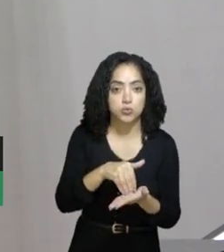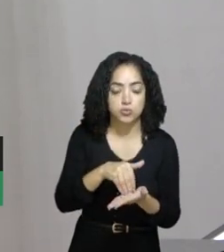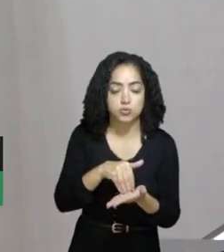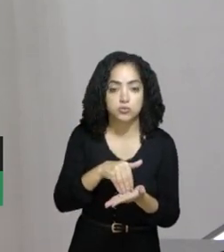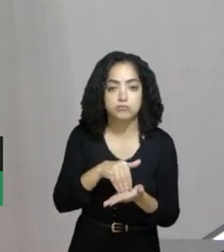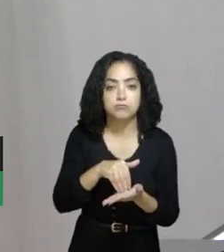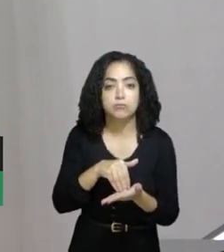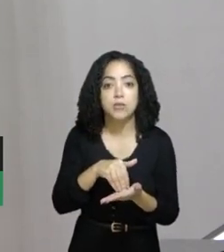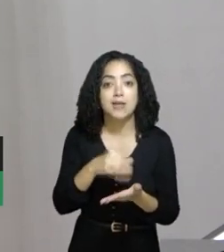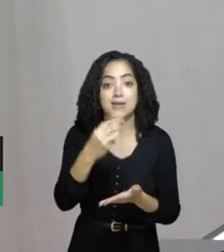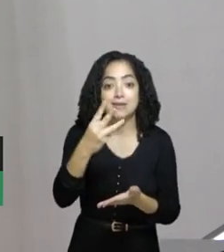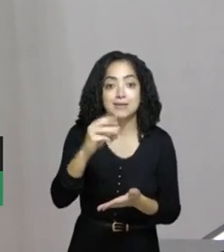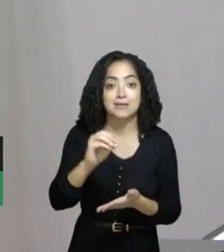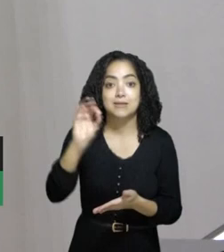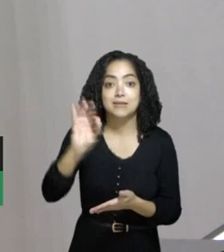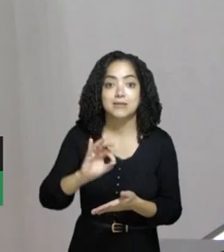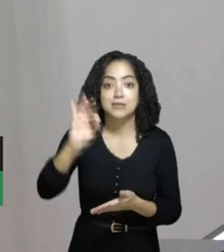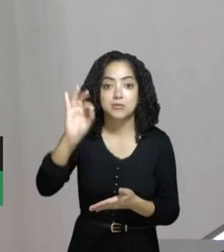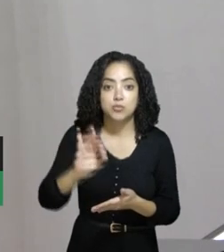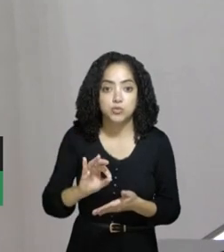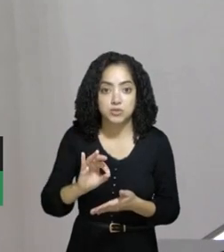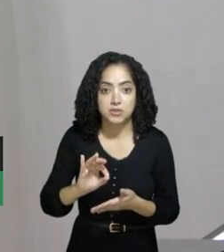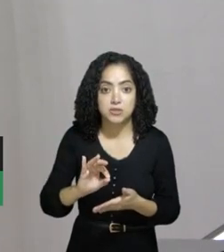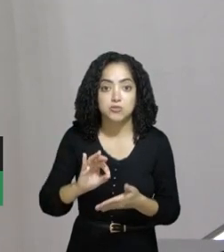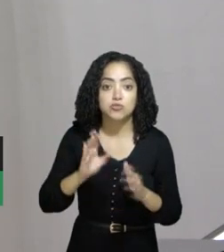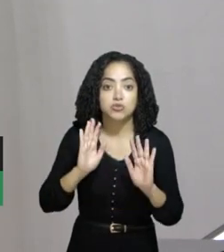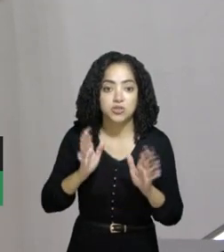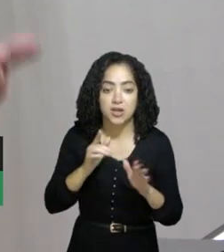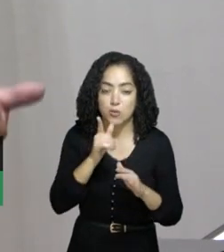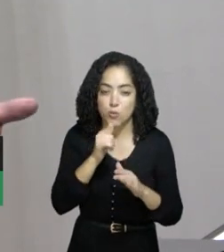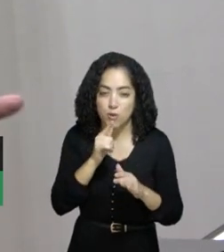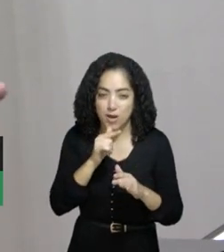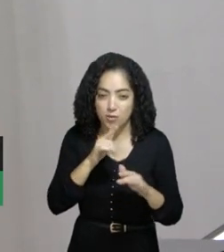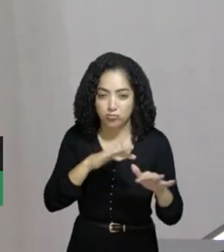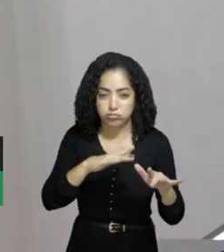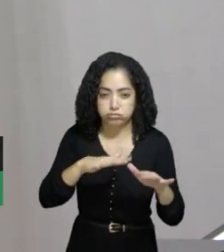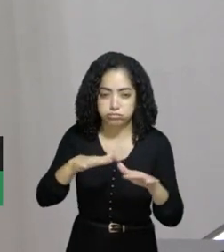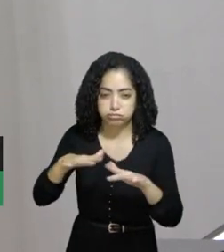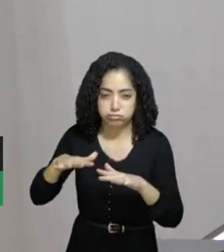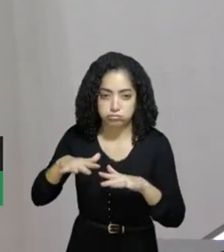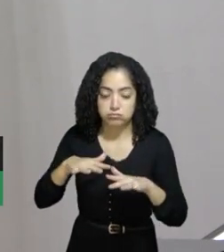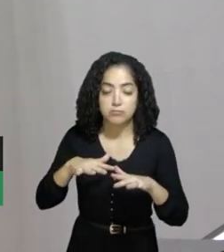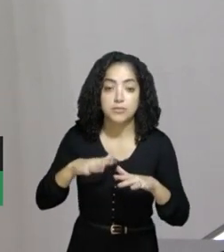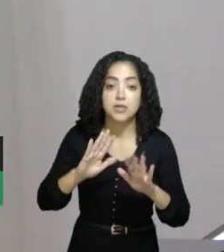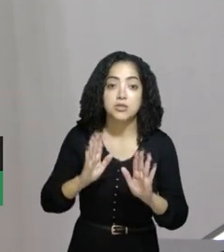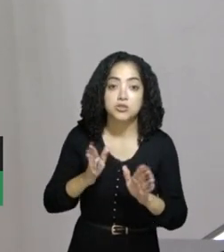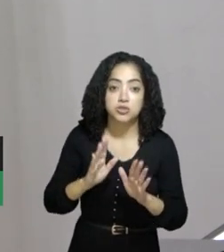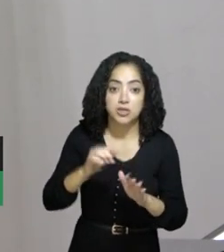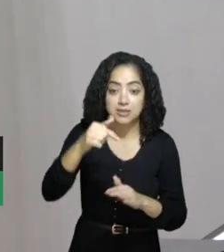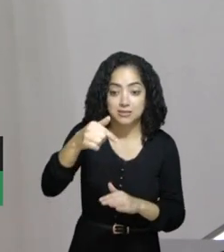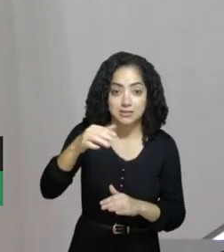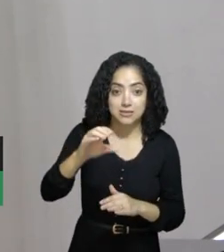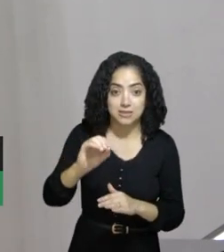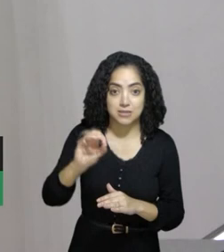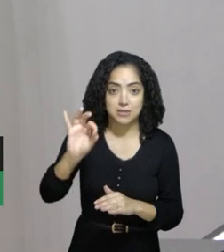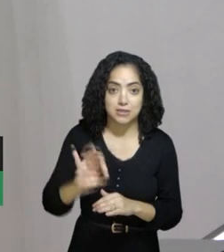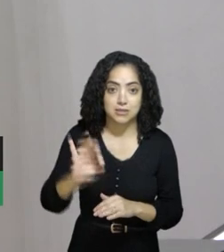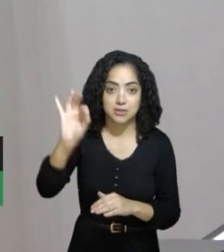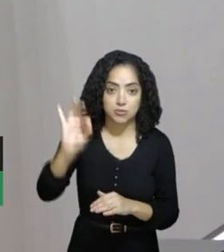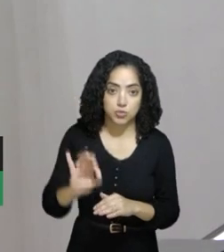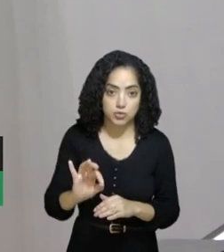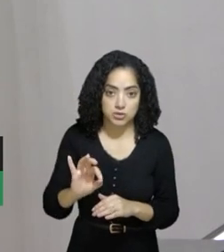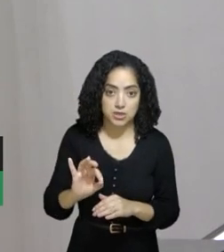com 30% do seu espaço alagado. Na segunda-feira, pela manhã, já estava com 70% da